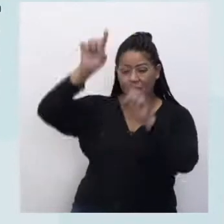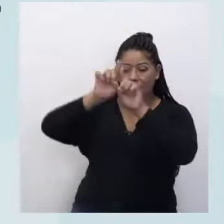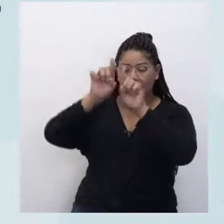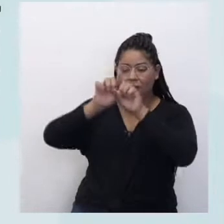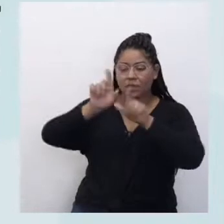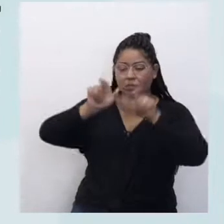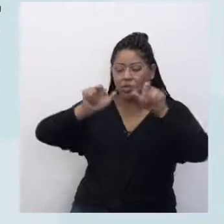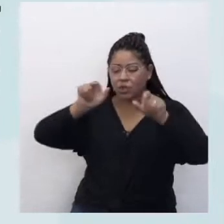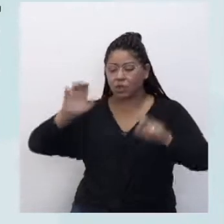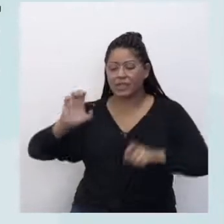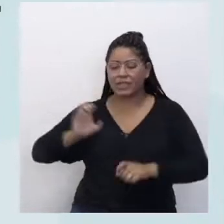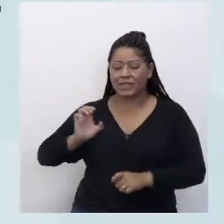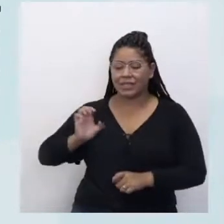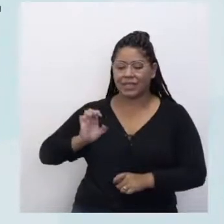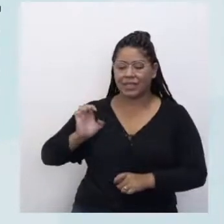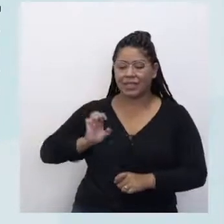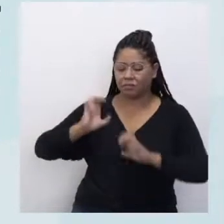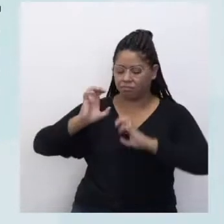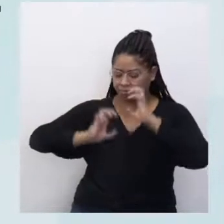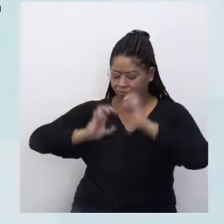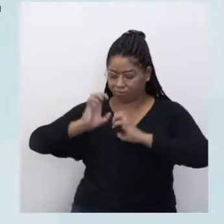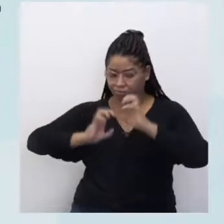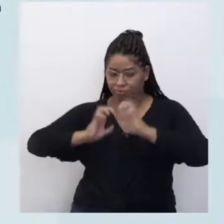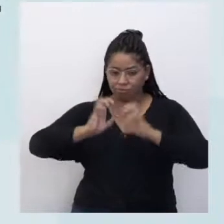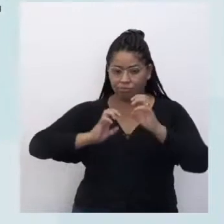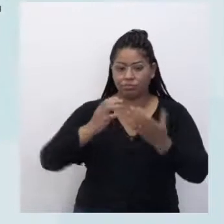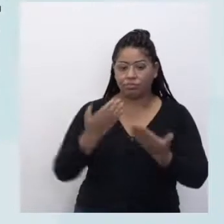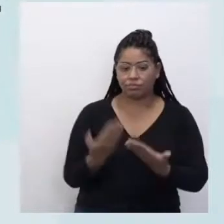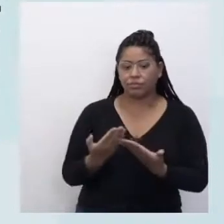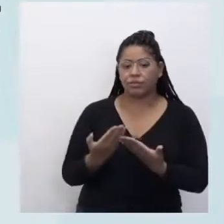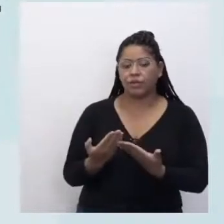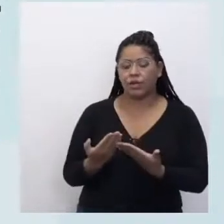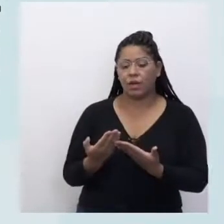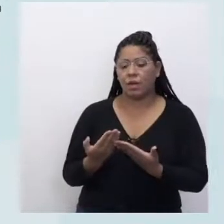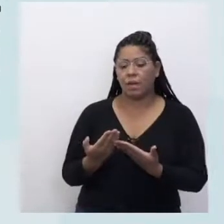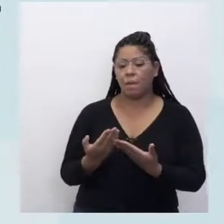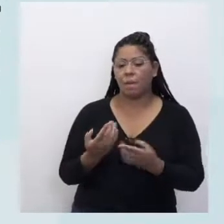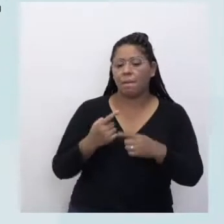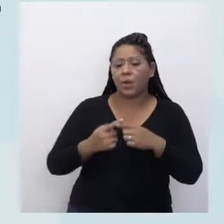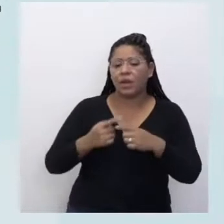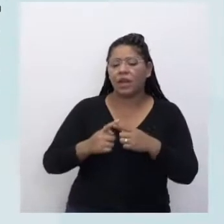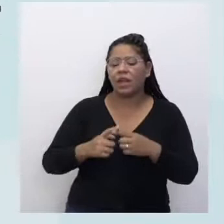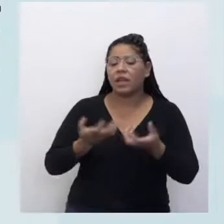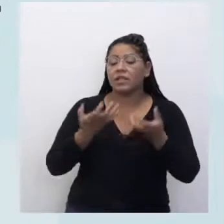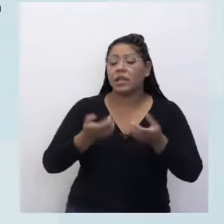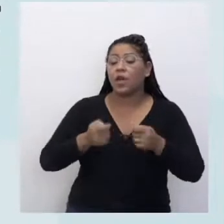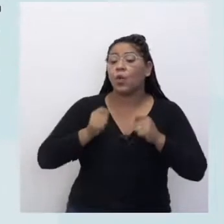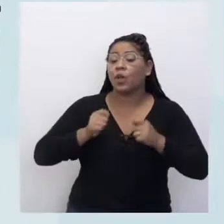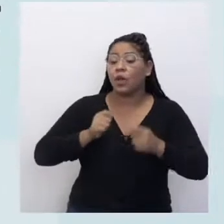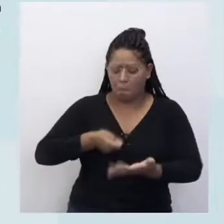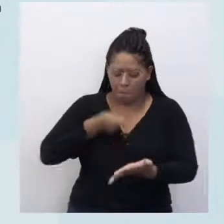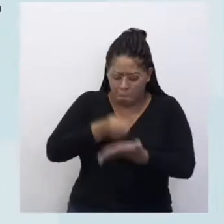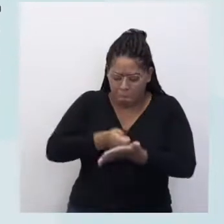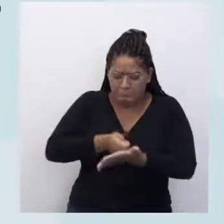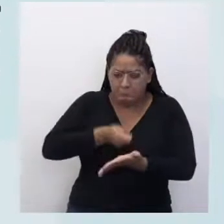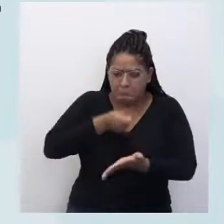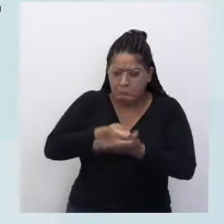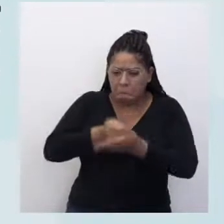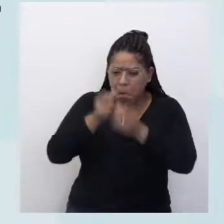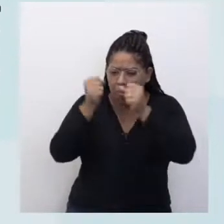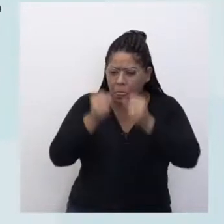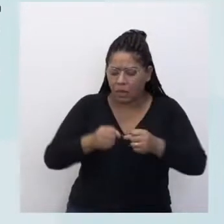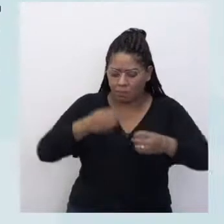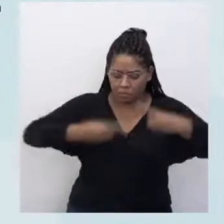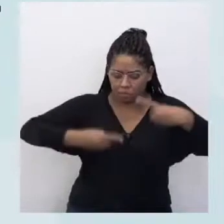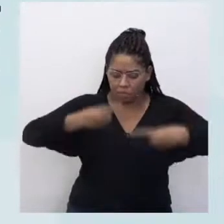foram raros os exemplos de resistência da nobreza feudal à centralização do poder político nas mãos dos reis. Na Inglaterra, a